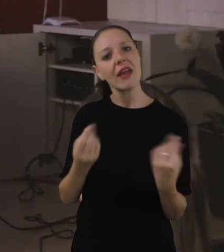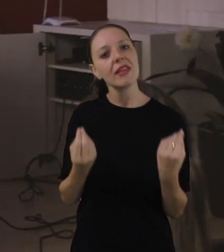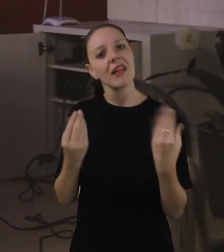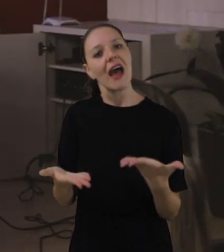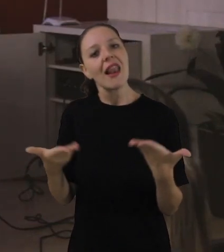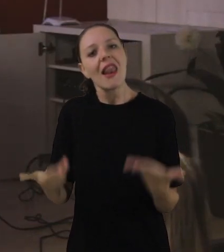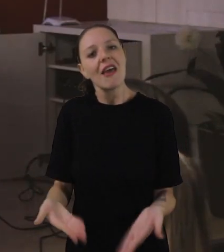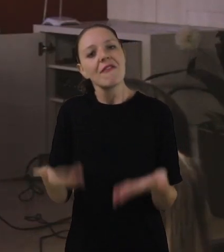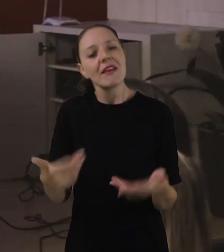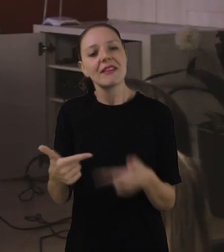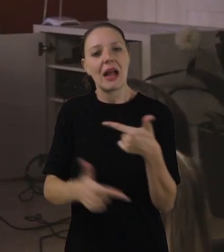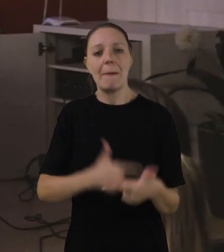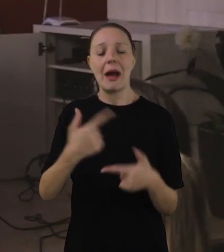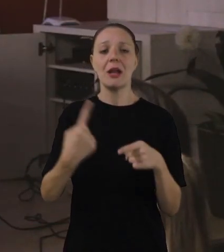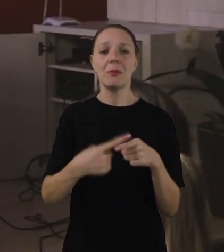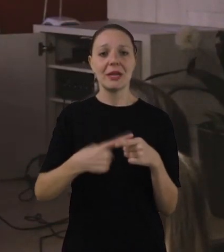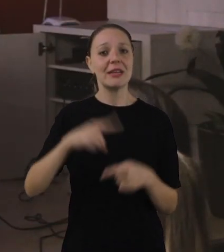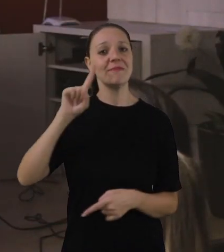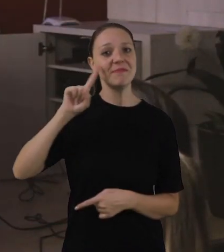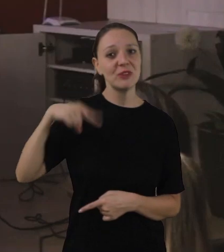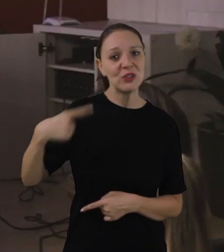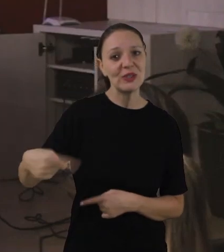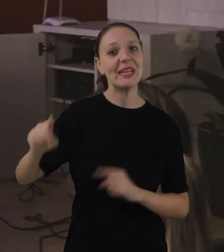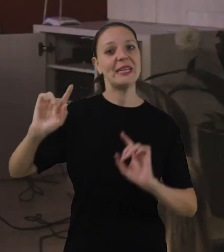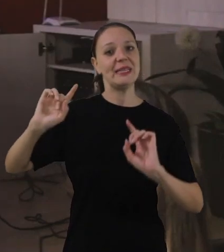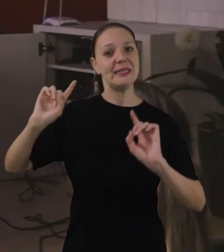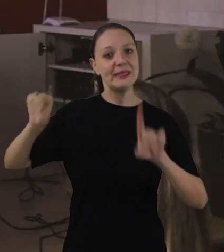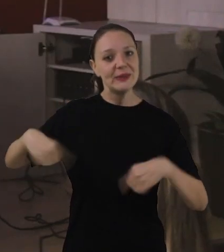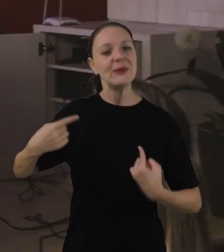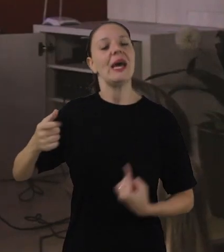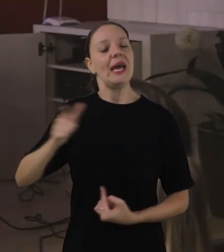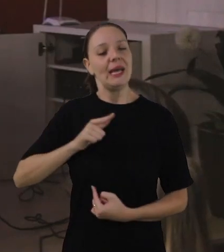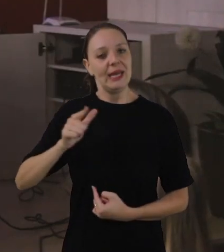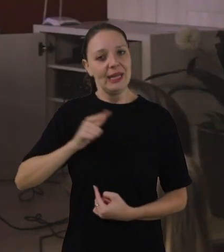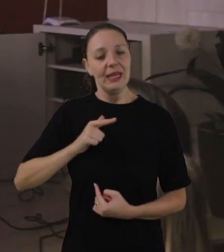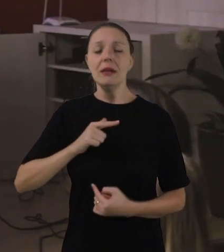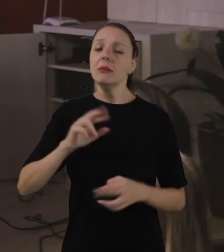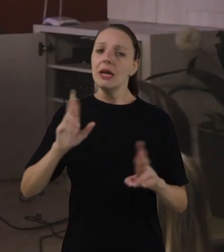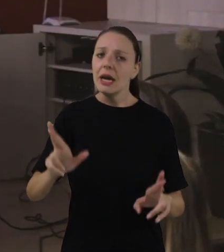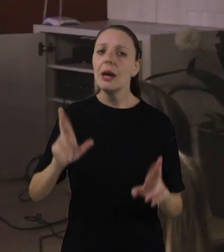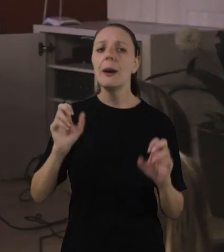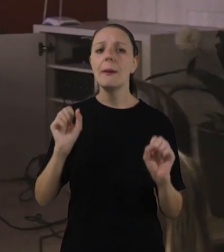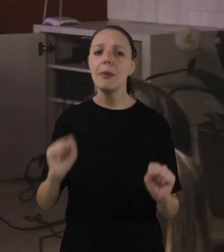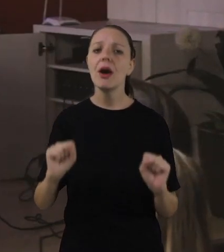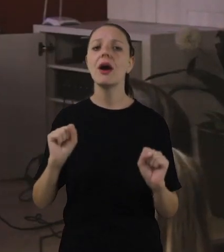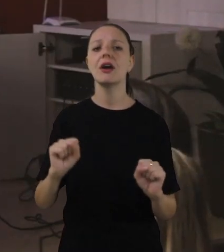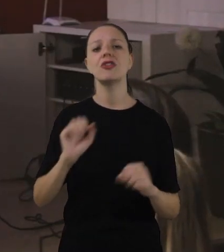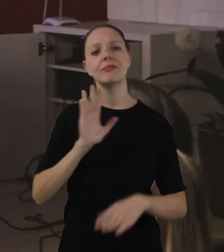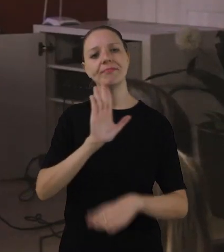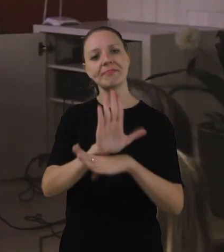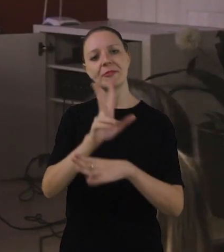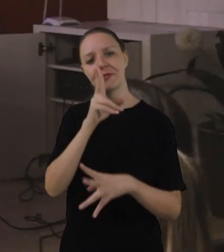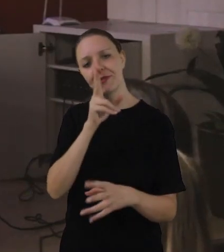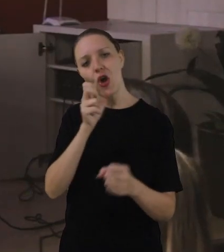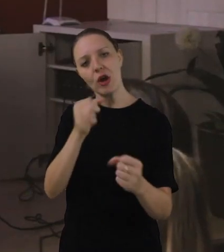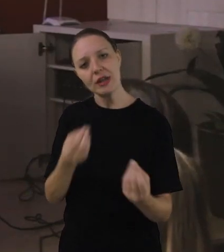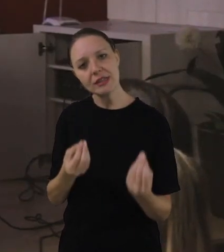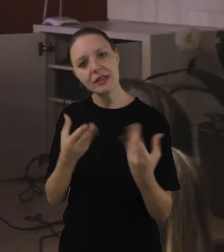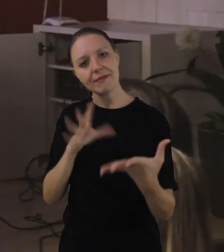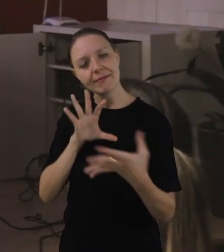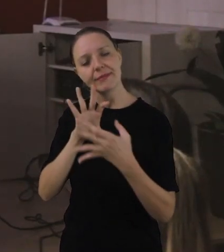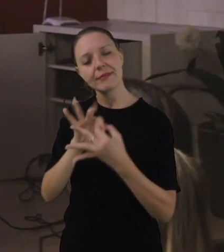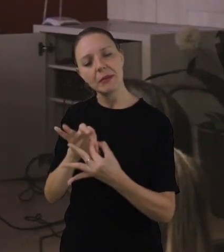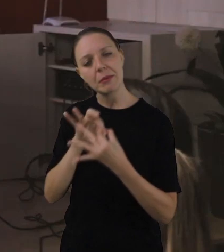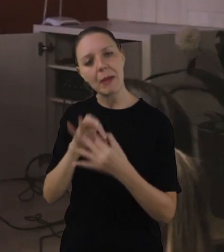movimento, porque a gente já tem os desafios do dia a dia, né? Então, que a gente possa também trabalhar de forma fortalecida, cada um o seu